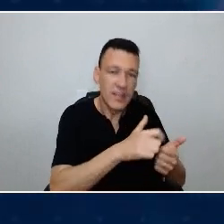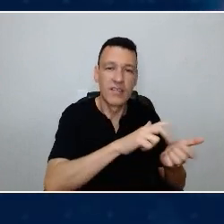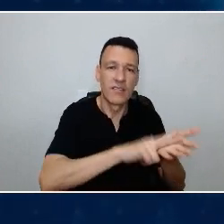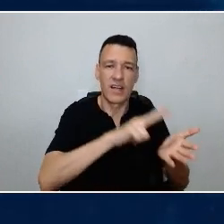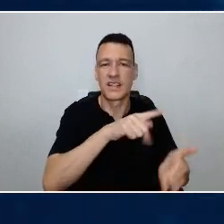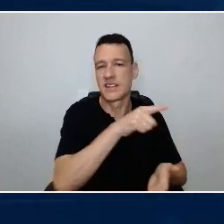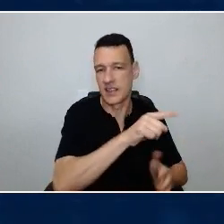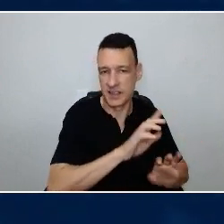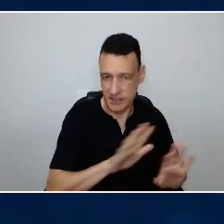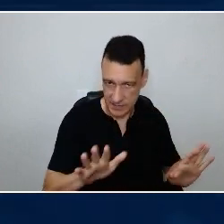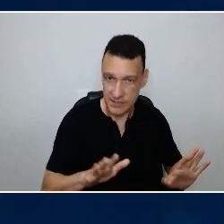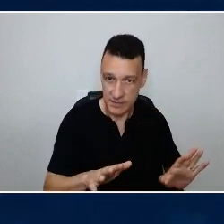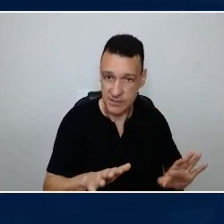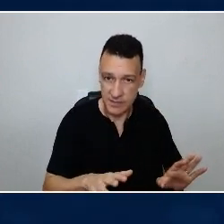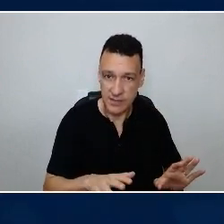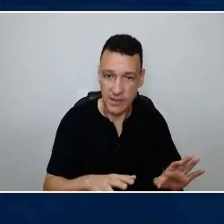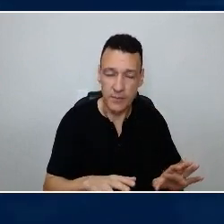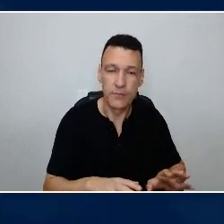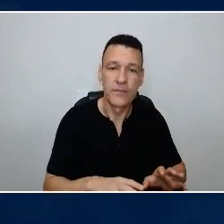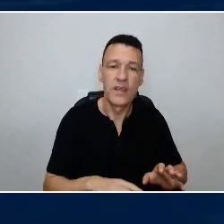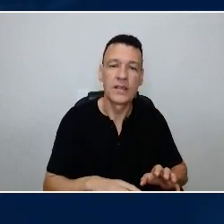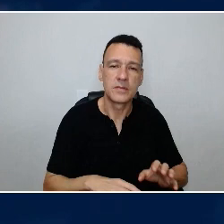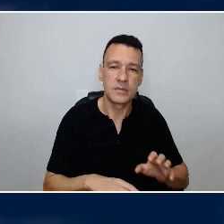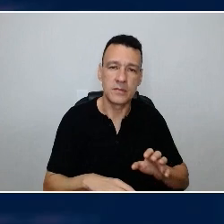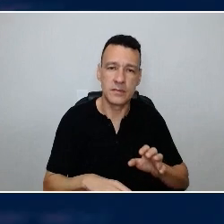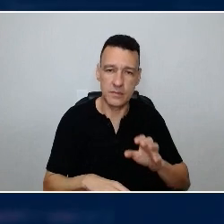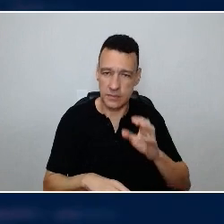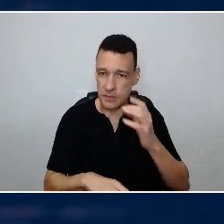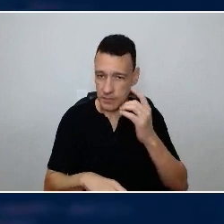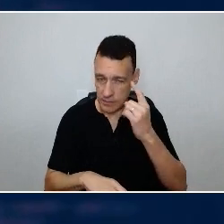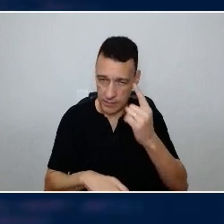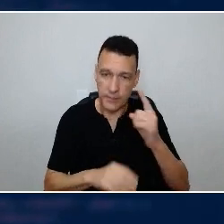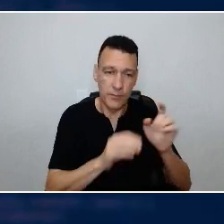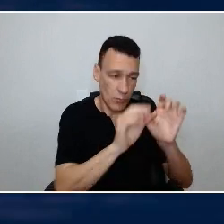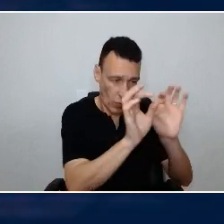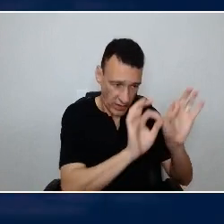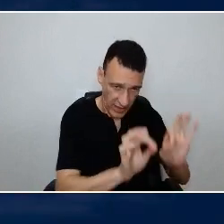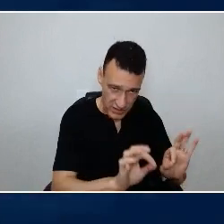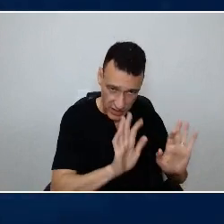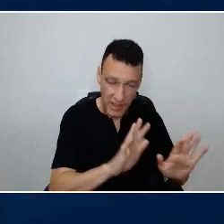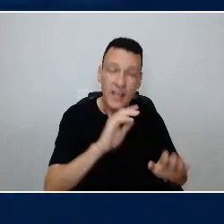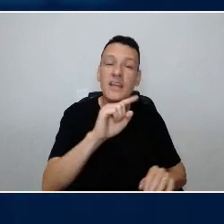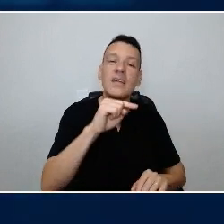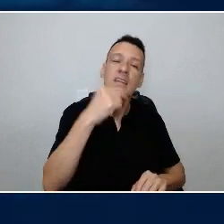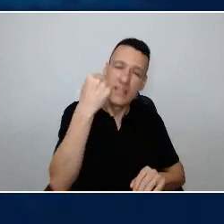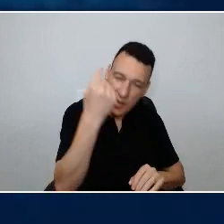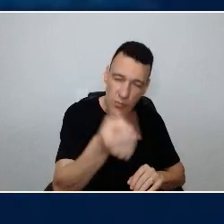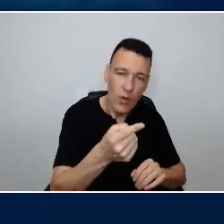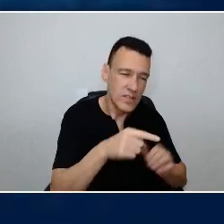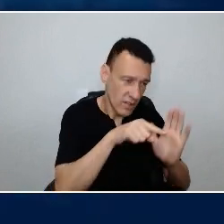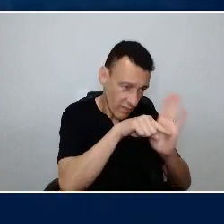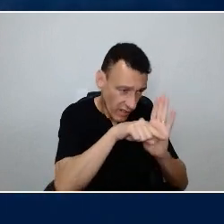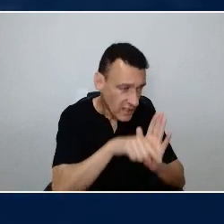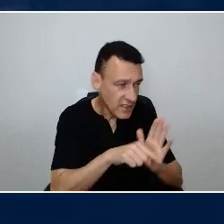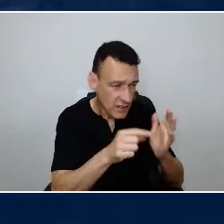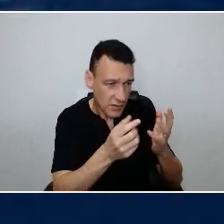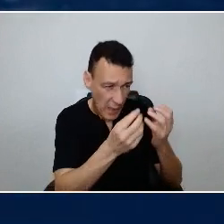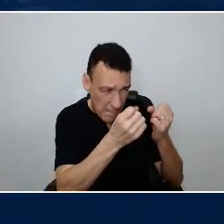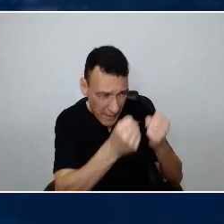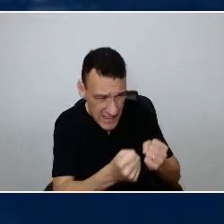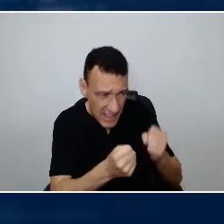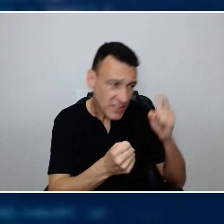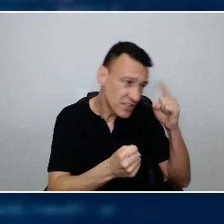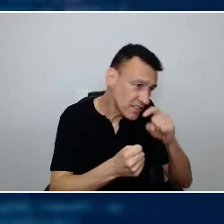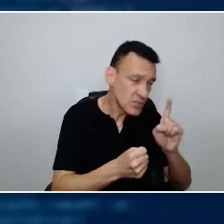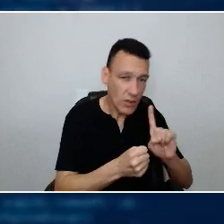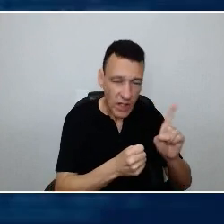Desculpa então você primeiro faz A modelagem depois você avalia a carga de trabalho que basicamente é a experiência do usuári aquilo